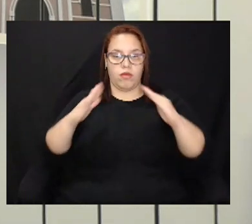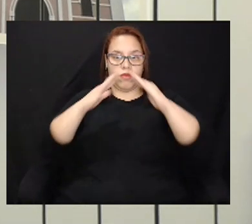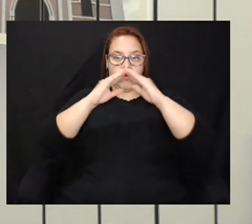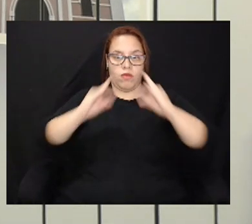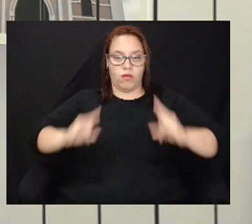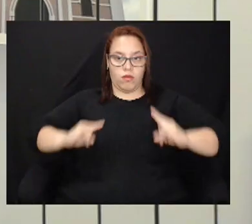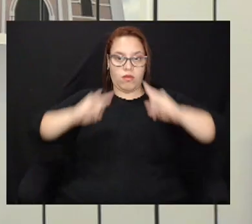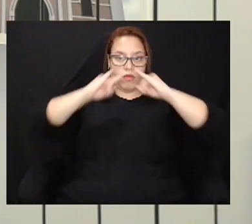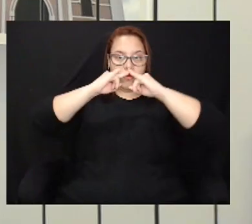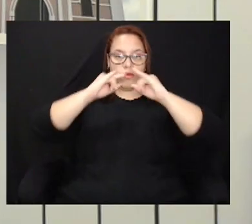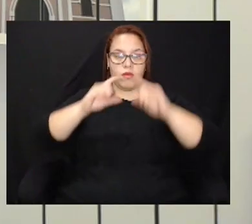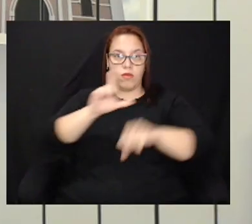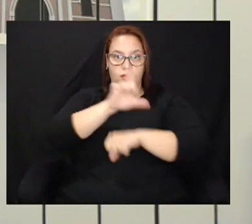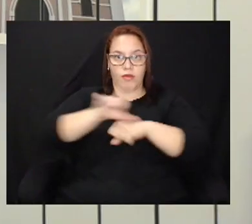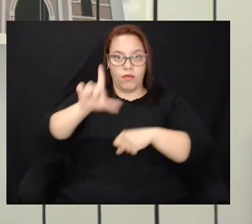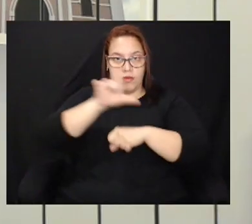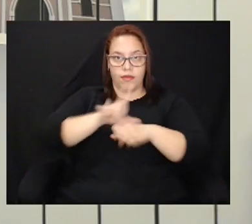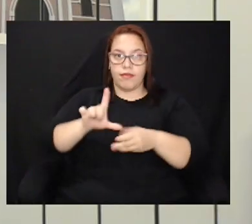pelos comerciantes.